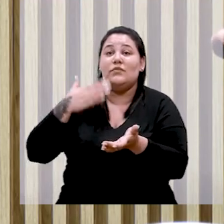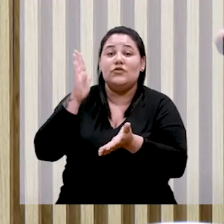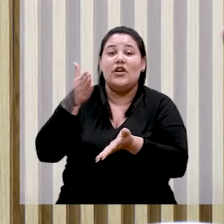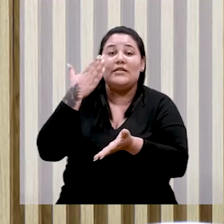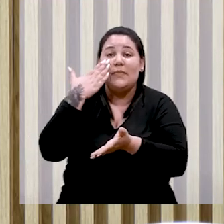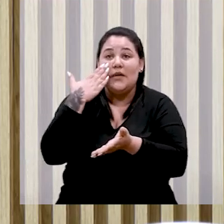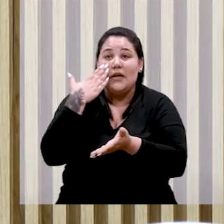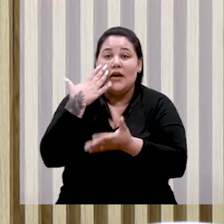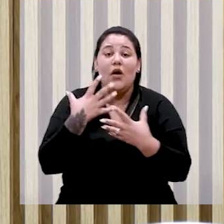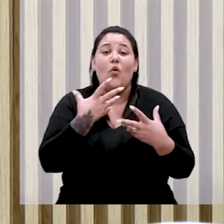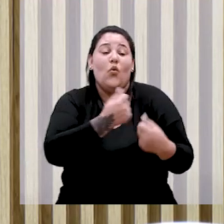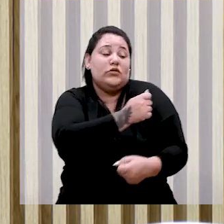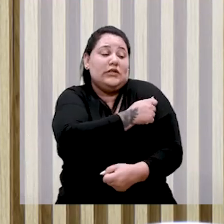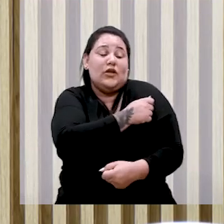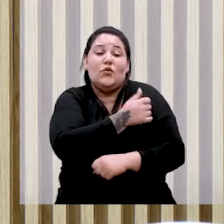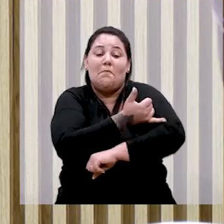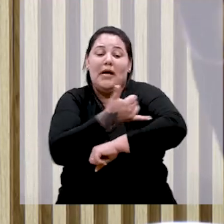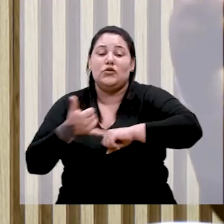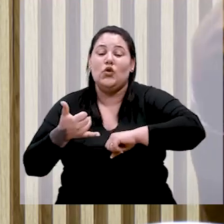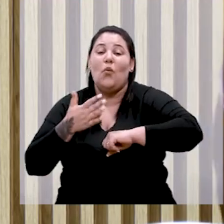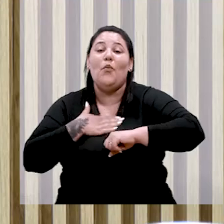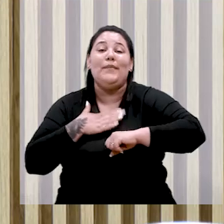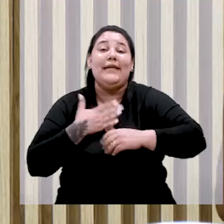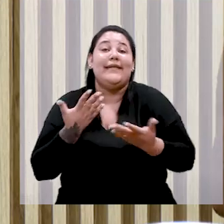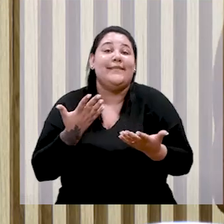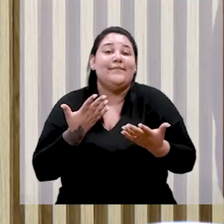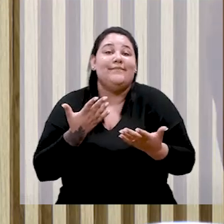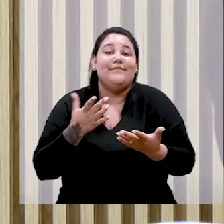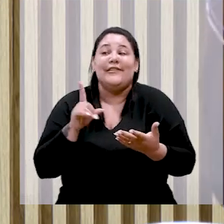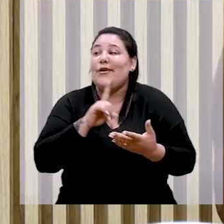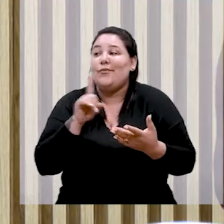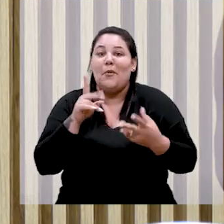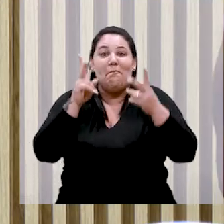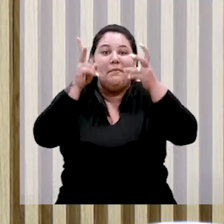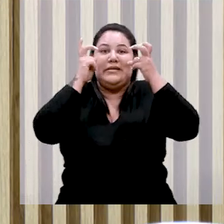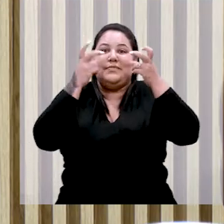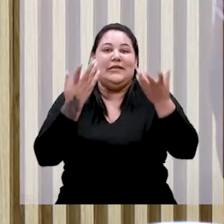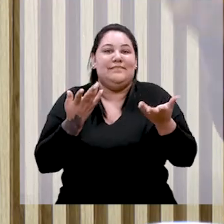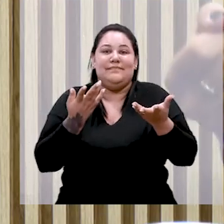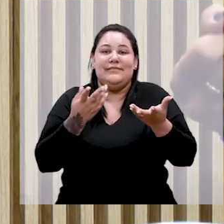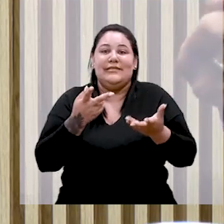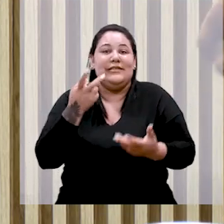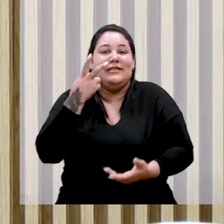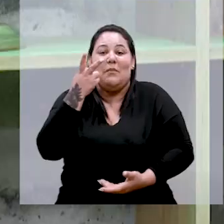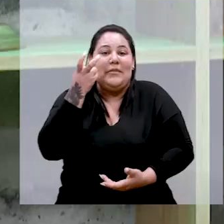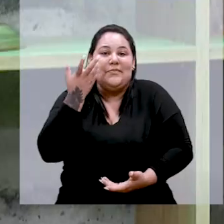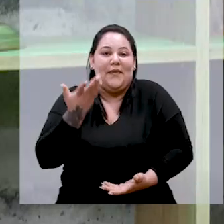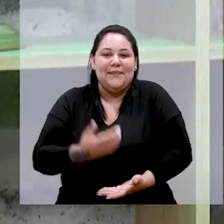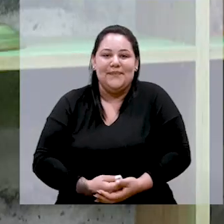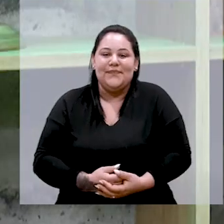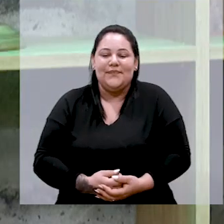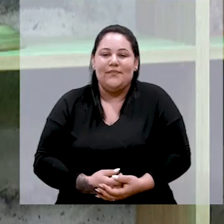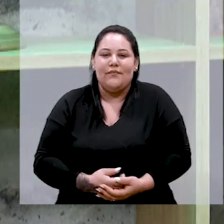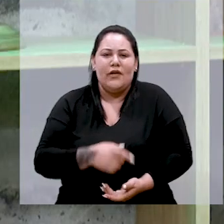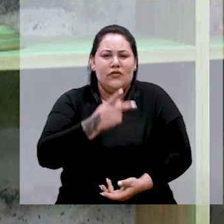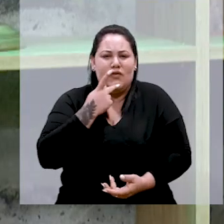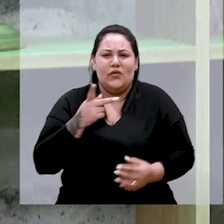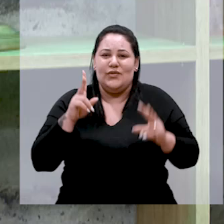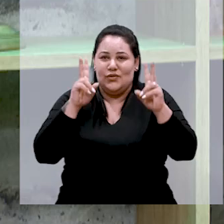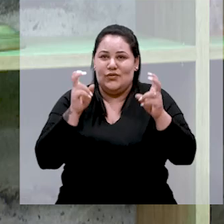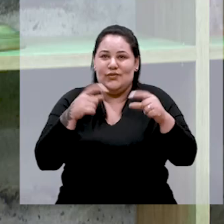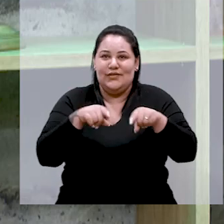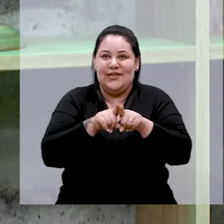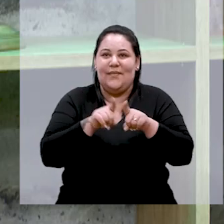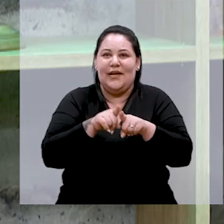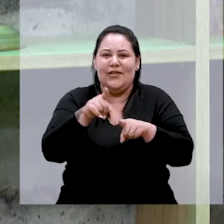sobre isso? Quantos alunos podem ter passado por mim e eu não tinha o conhecimento suficiente. E quando a senhora trouxe o tema, a senhora